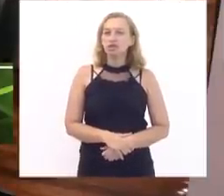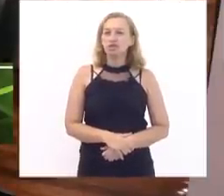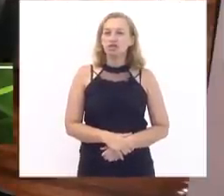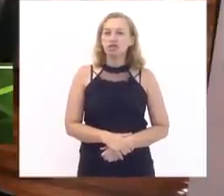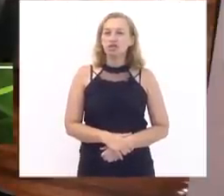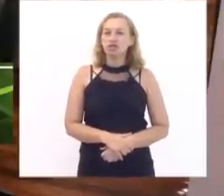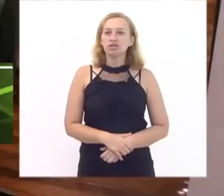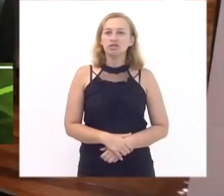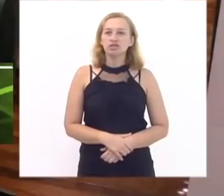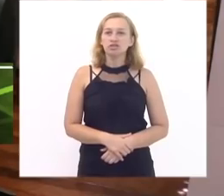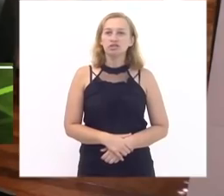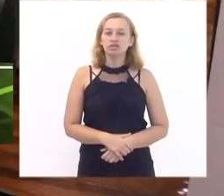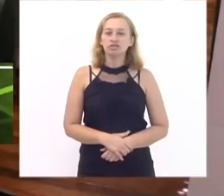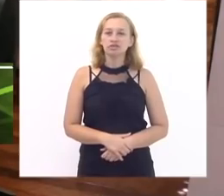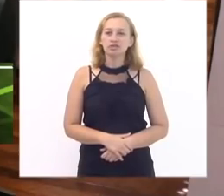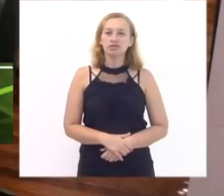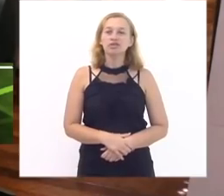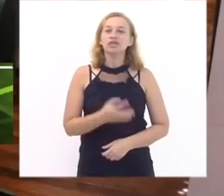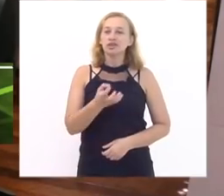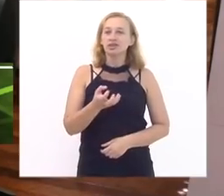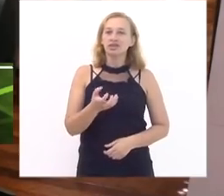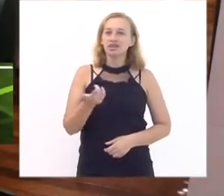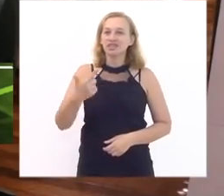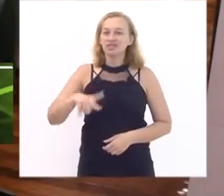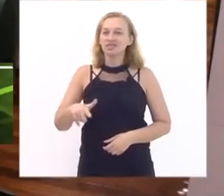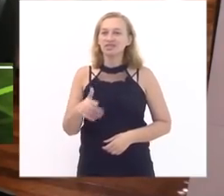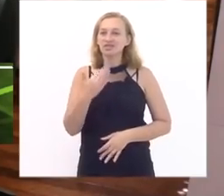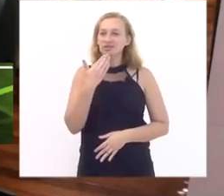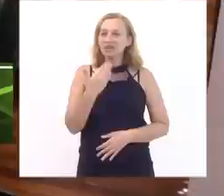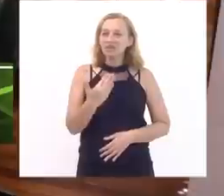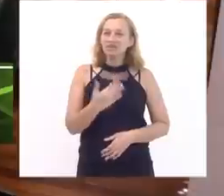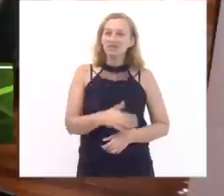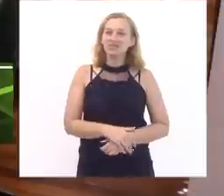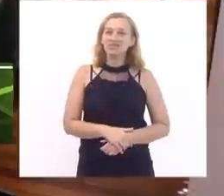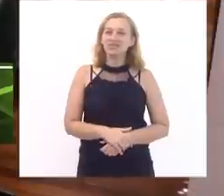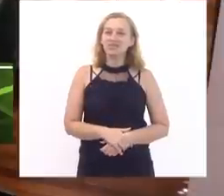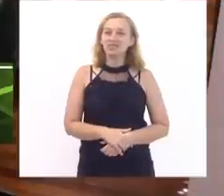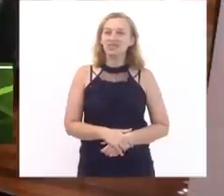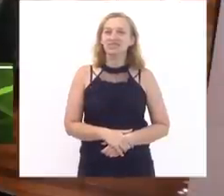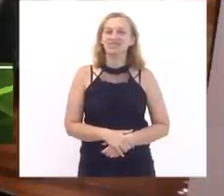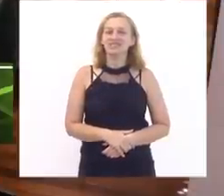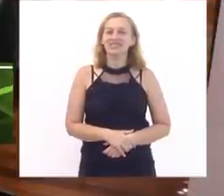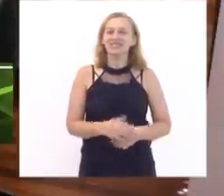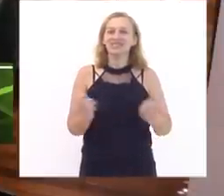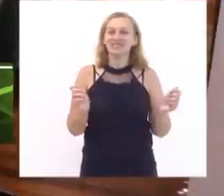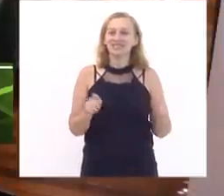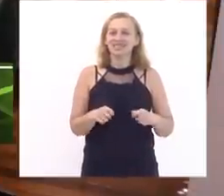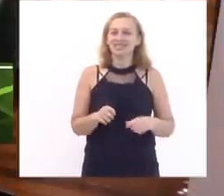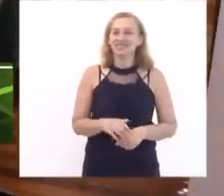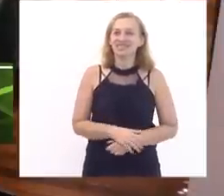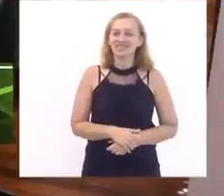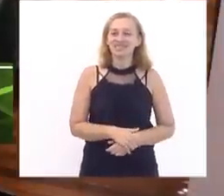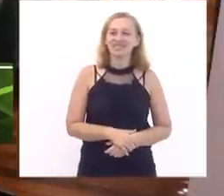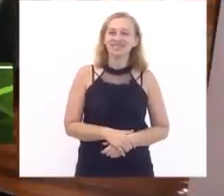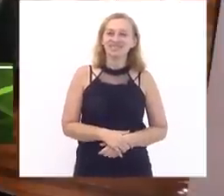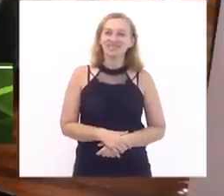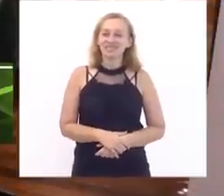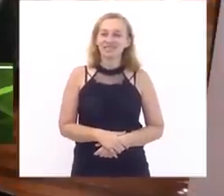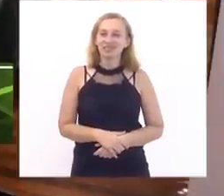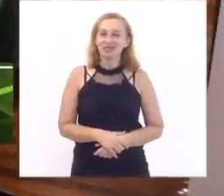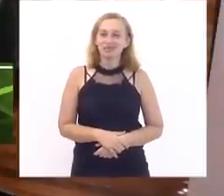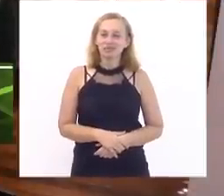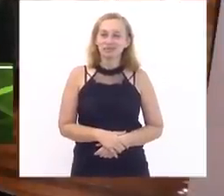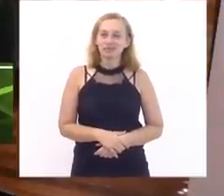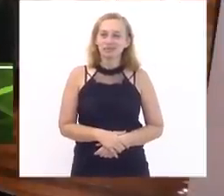sobre. Eu queria mais uma vez sugerir a possibilidade da mudança da ementa, senhor presidente. A questão, sei